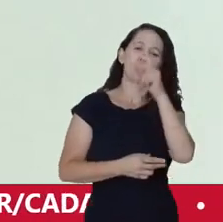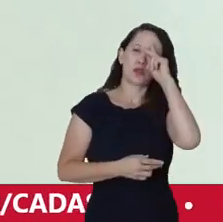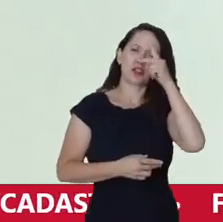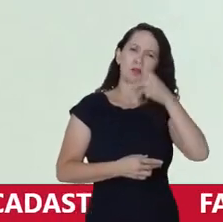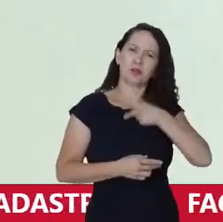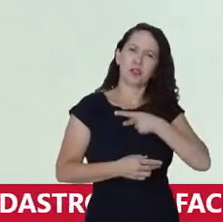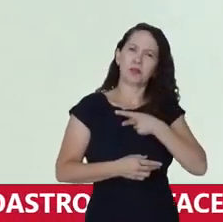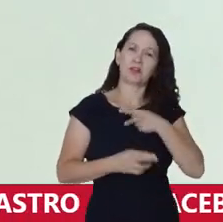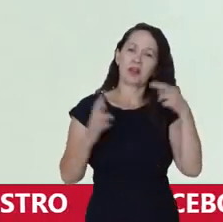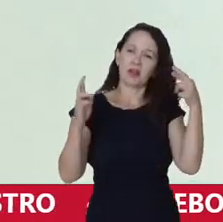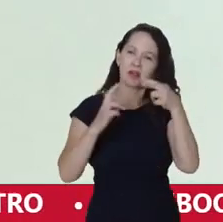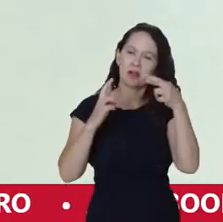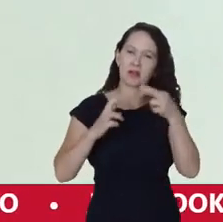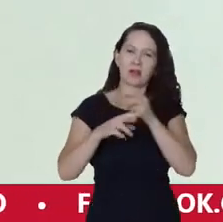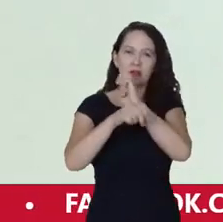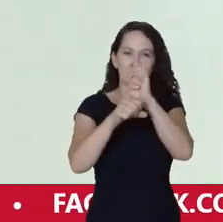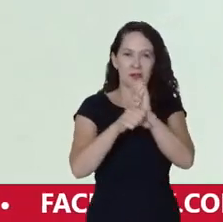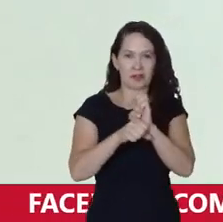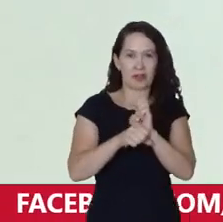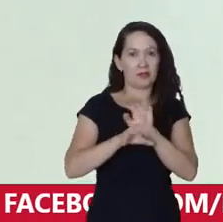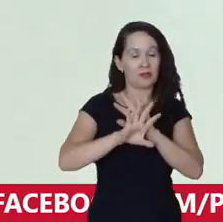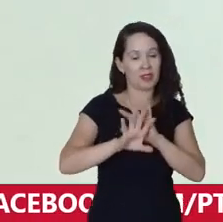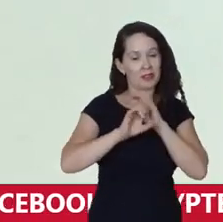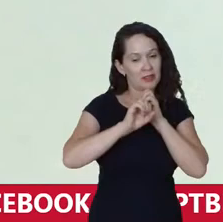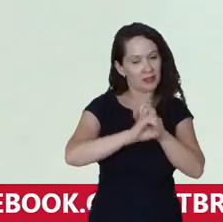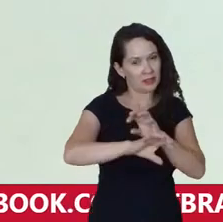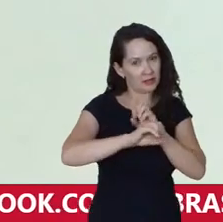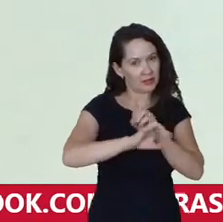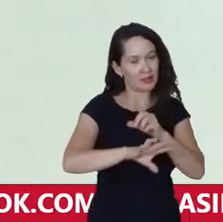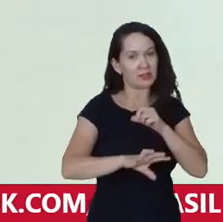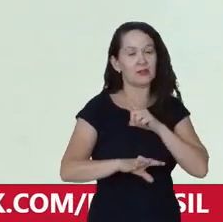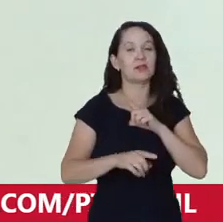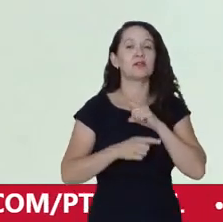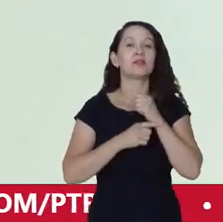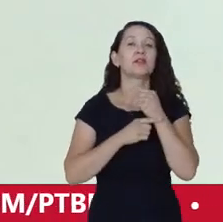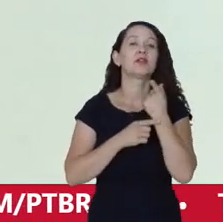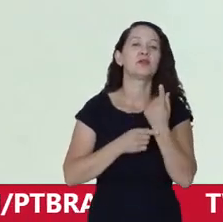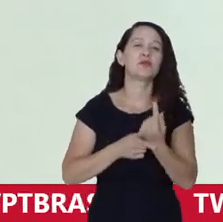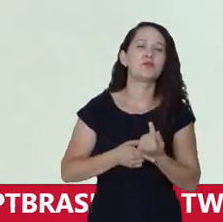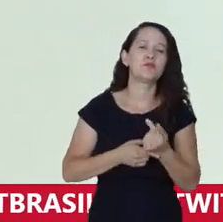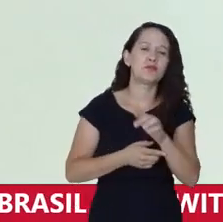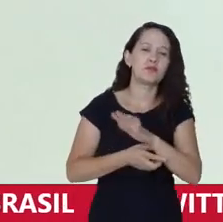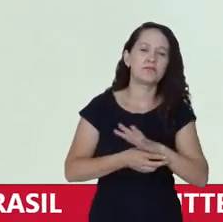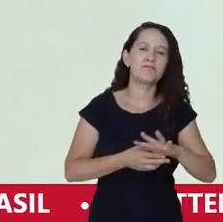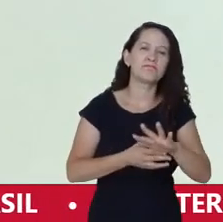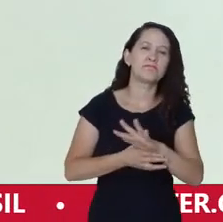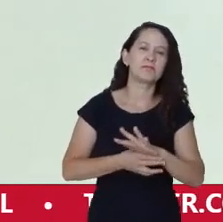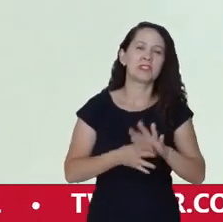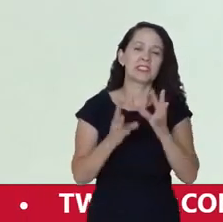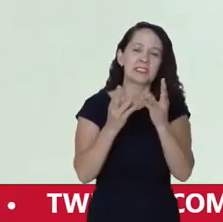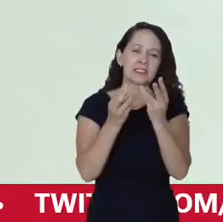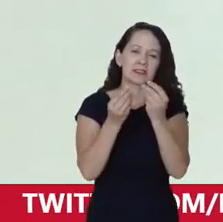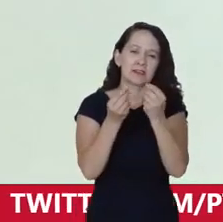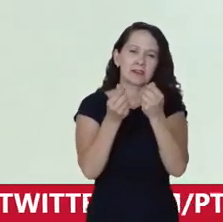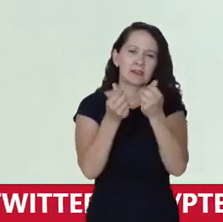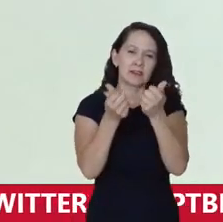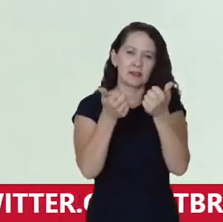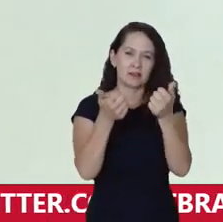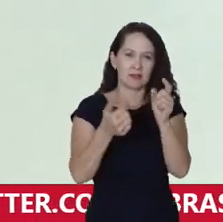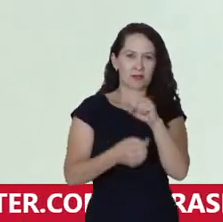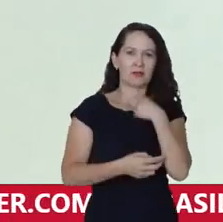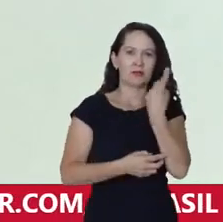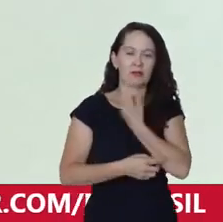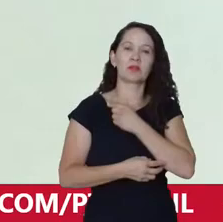servidores públicos. No caso da educação, tem uma situação bastante, bem sensível, porque